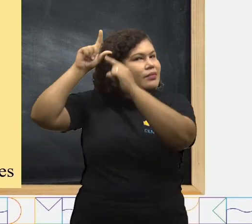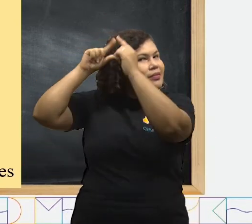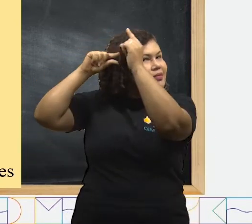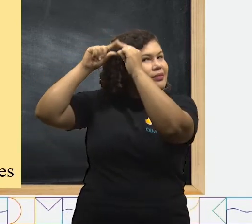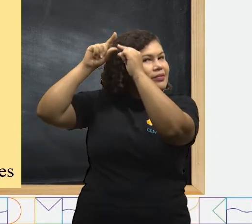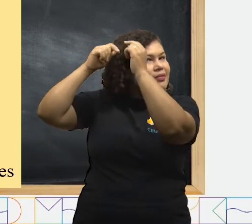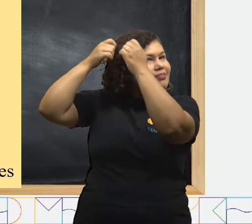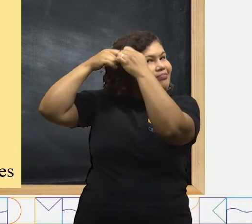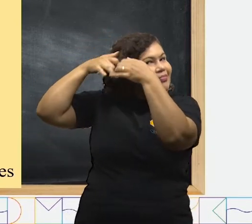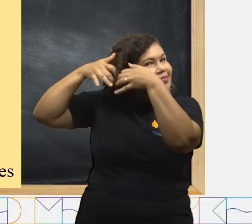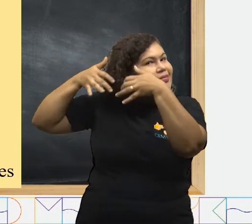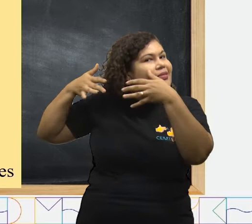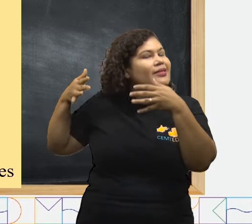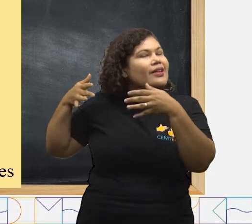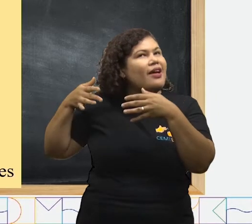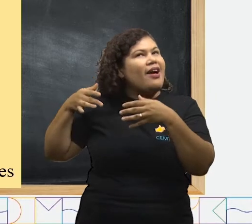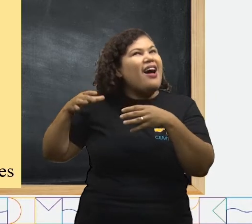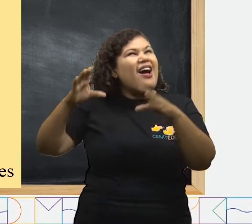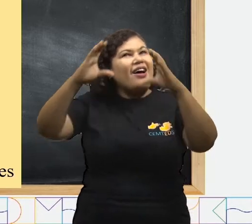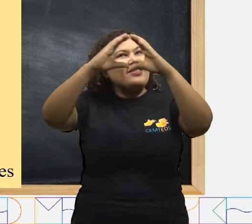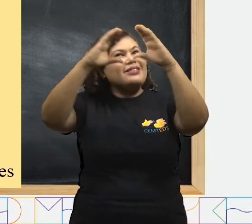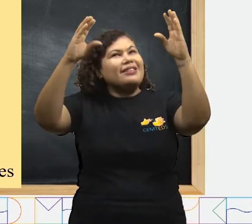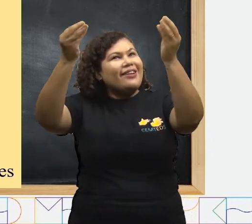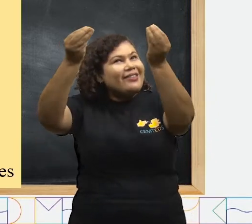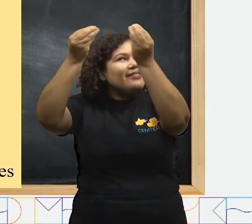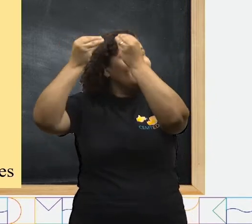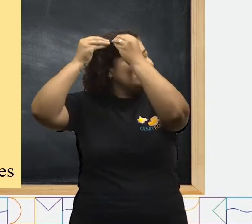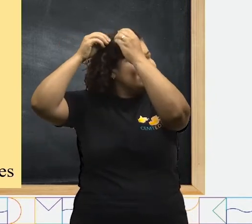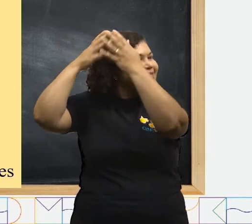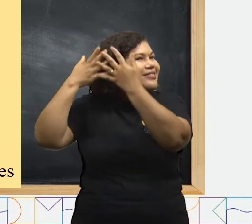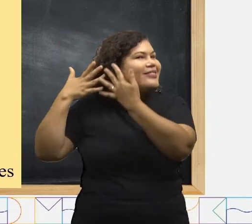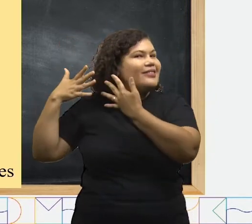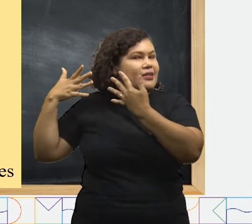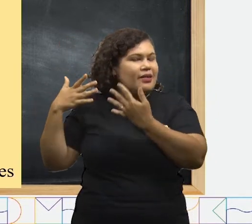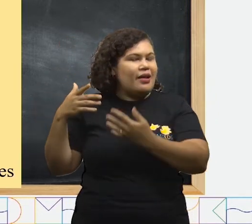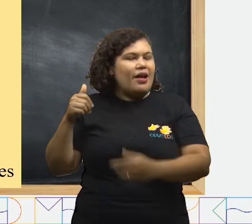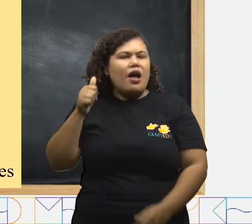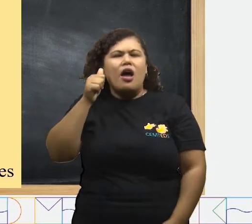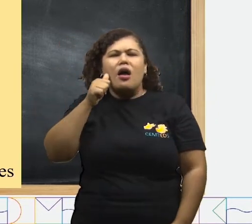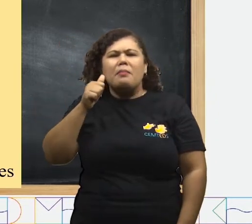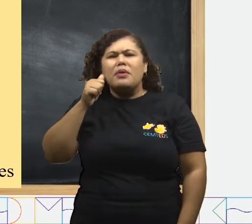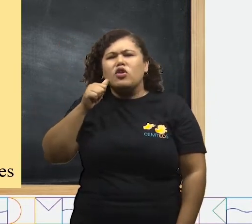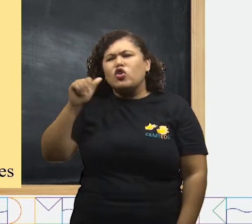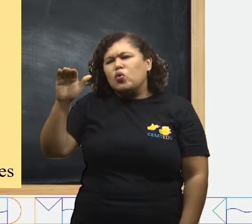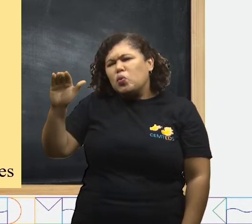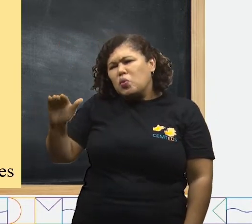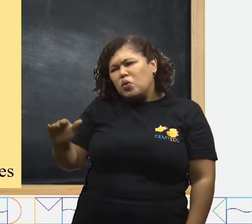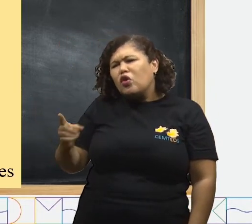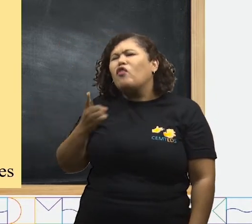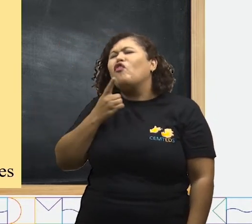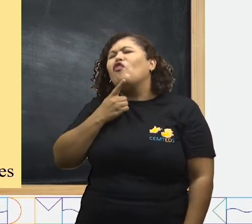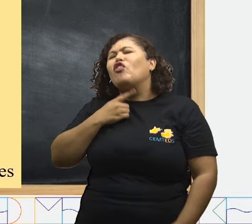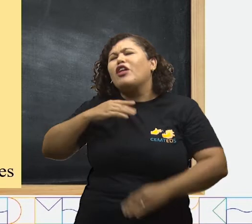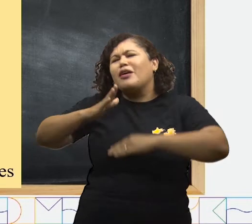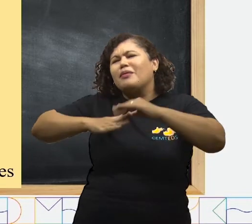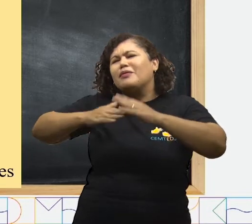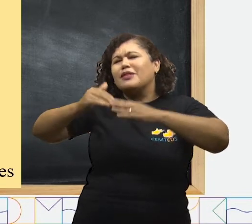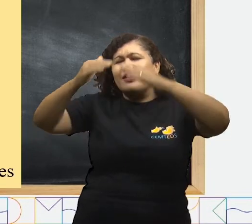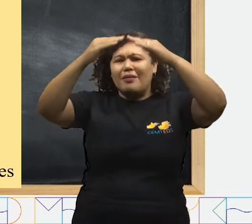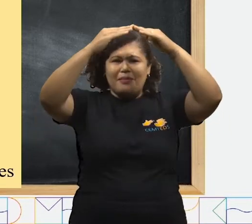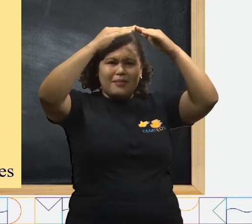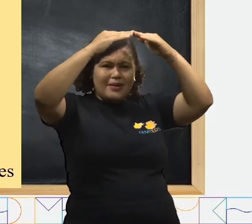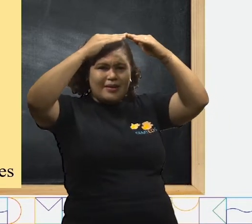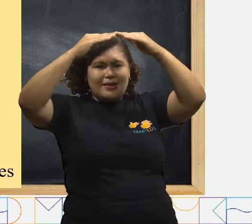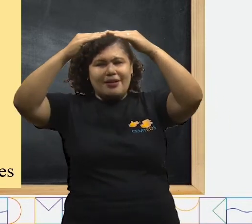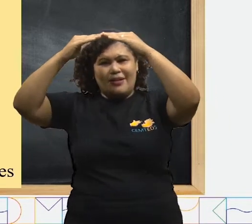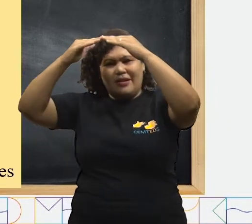uma estrela e um véu e diz que caiu do céu. Esta menina, tão pequenina, quer ser